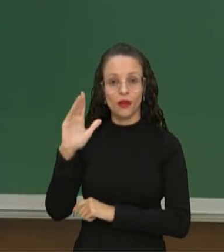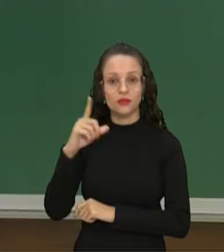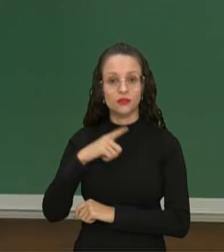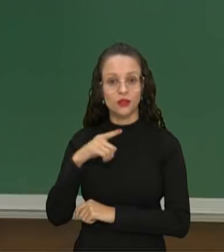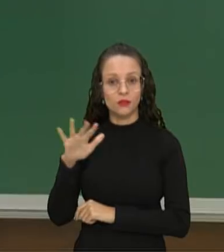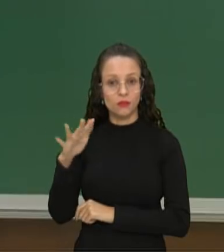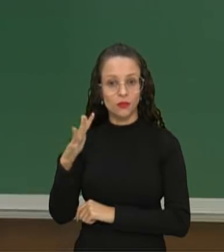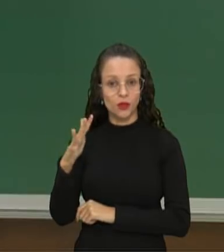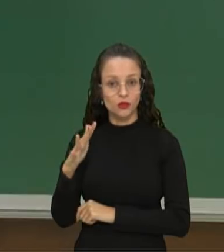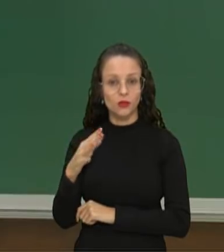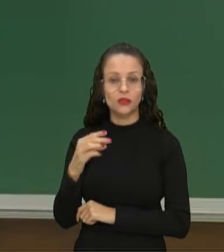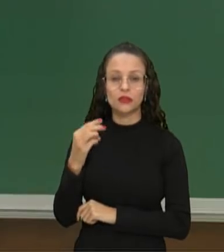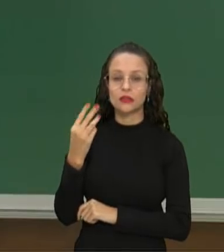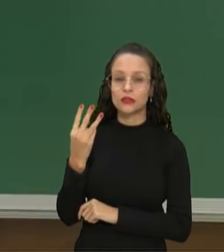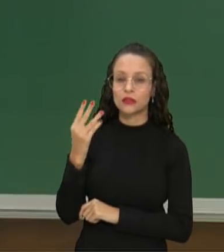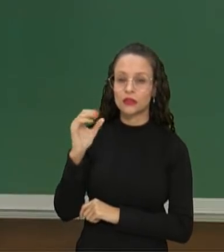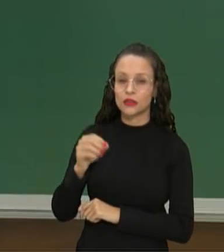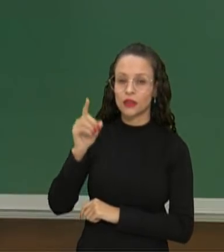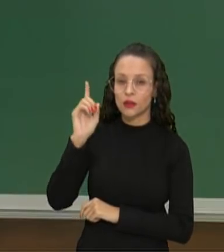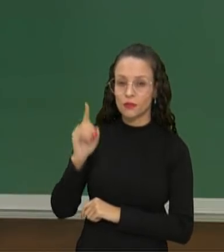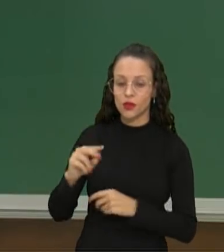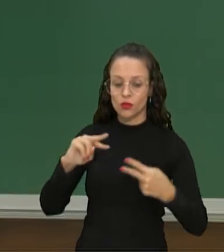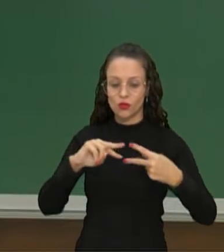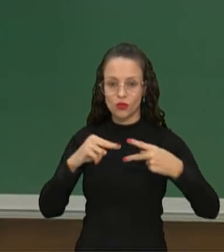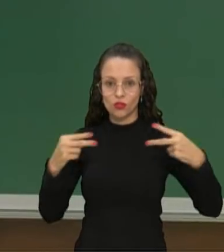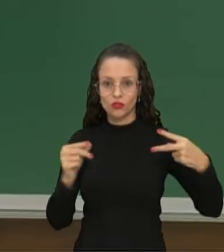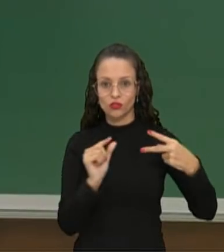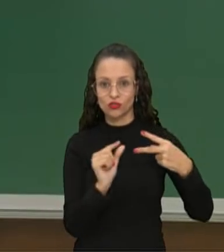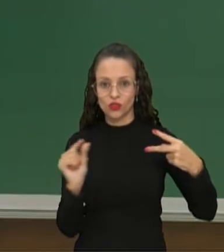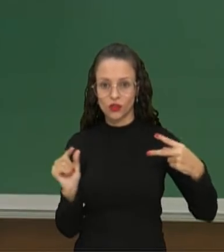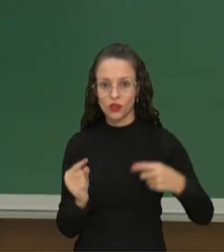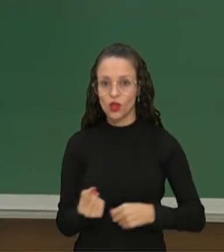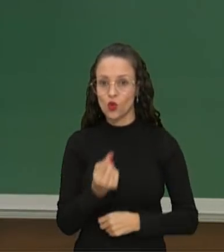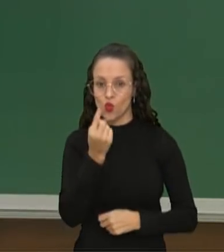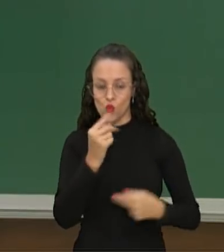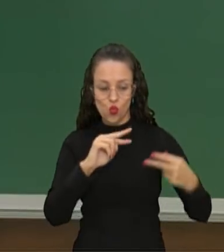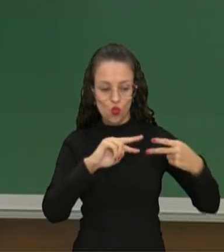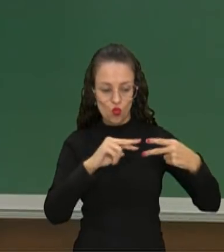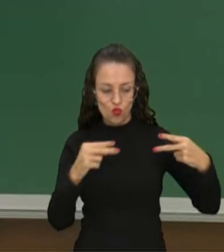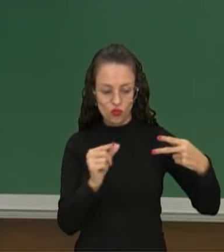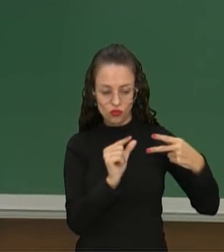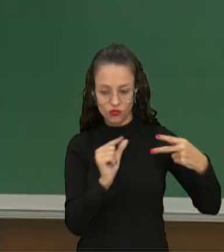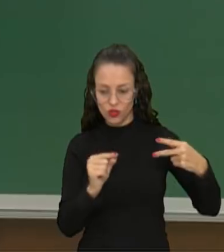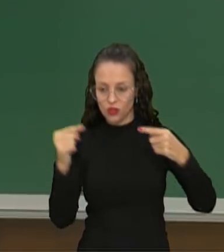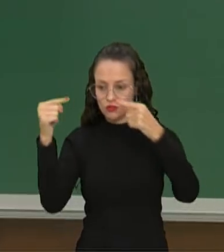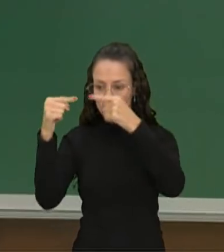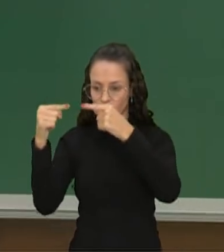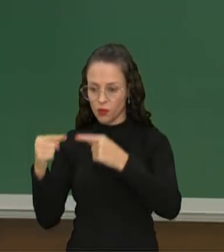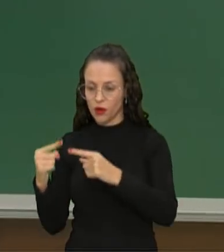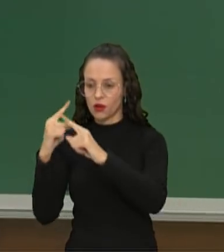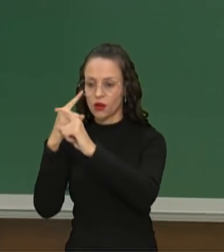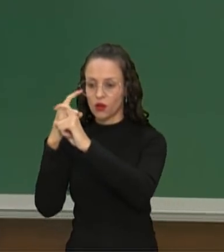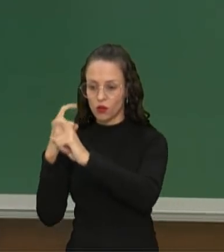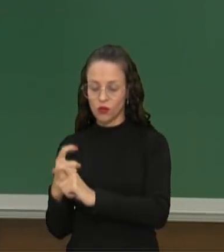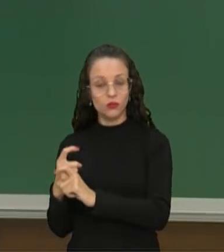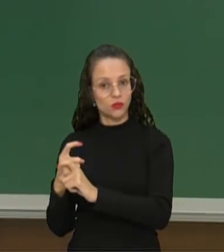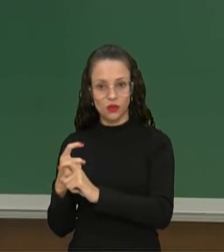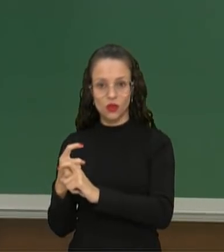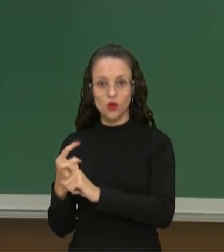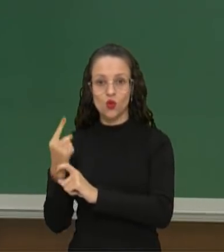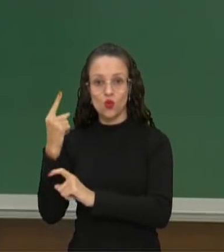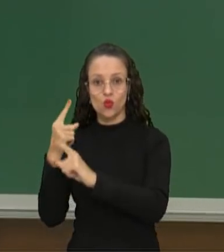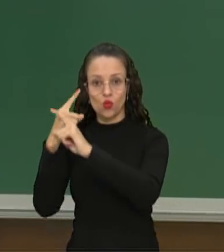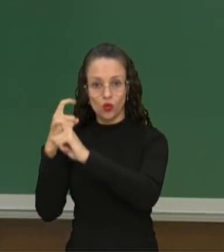ou menos 30 mil genes. Então, a gente não tem um gene para cada cromossomo. Um único cromossomo tem que ter mais